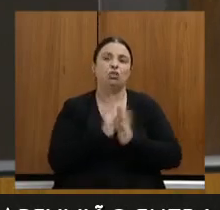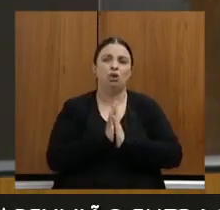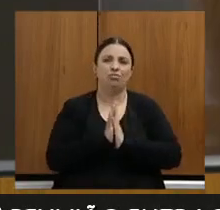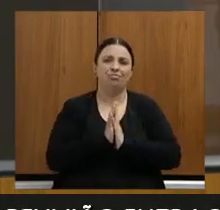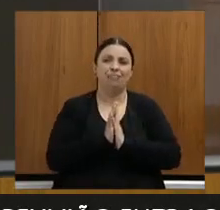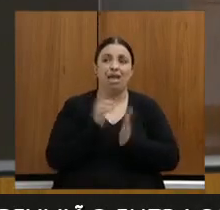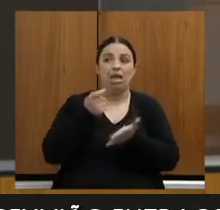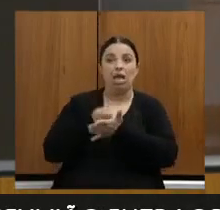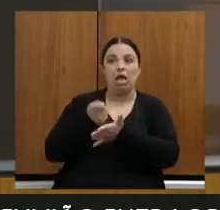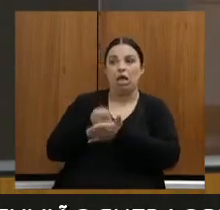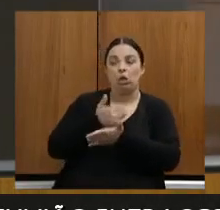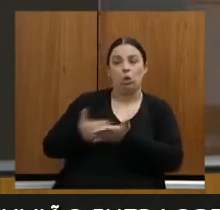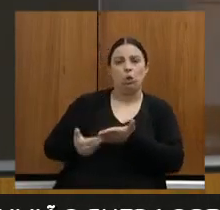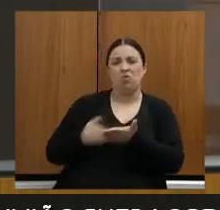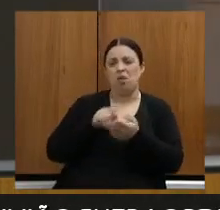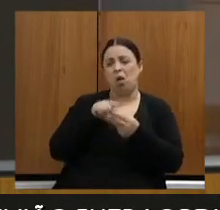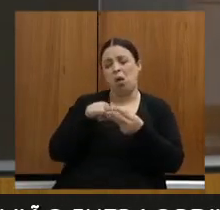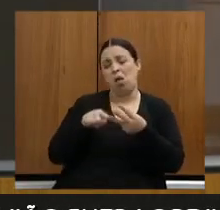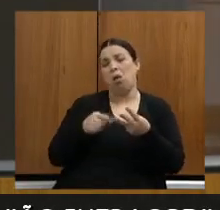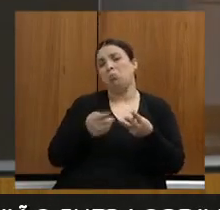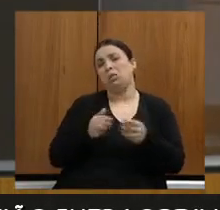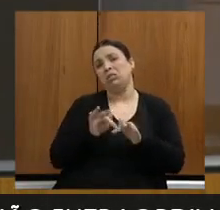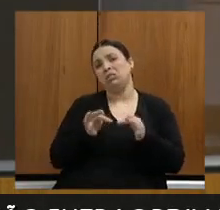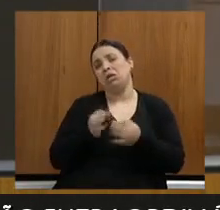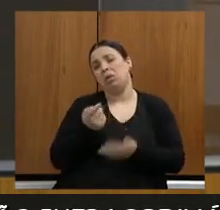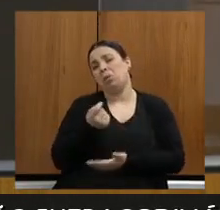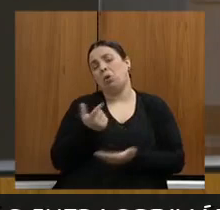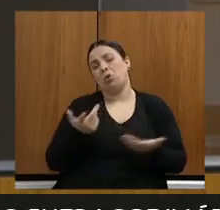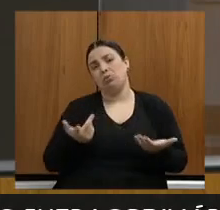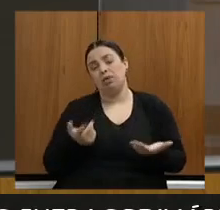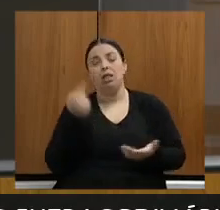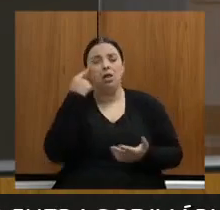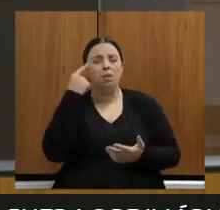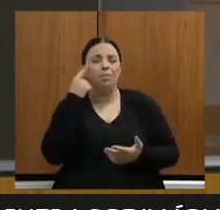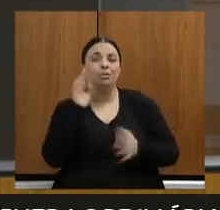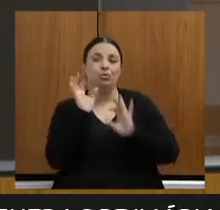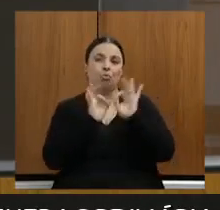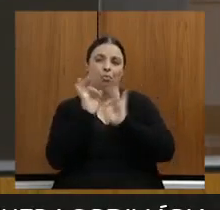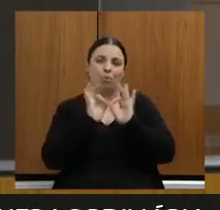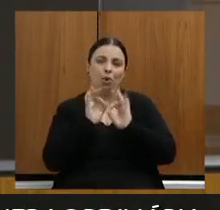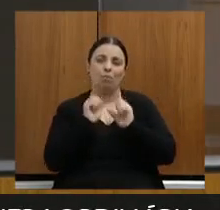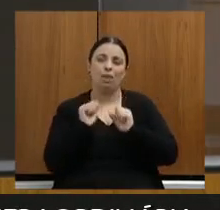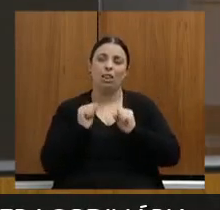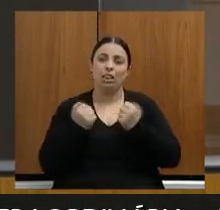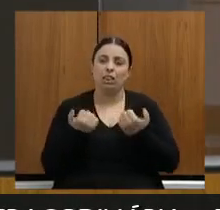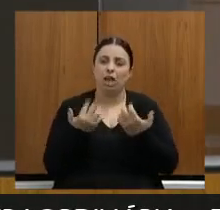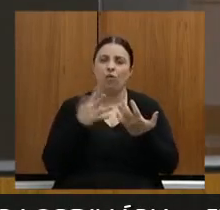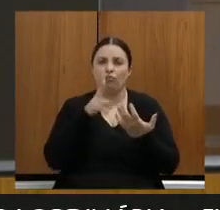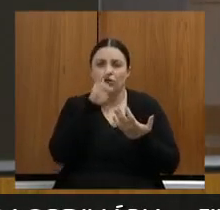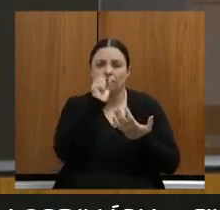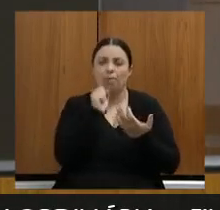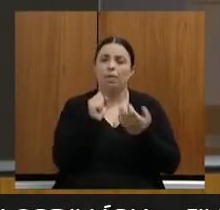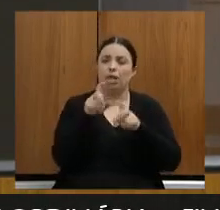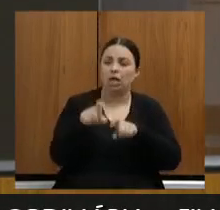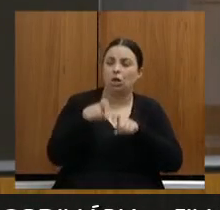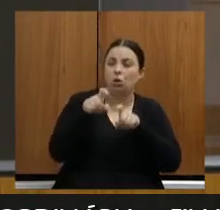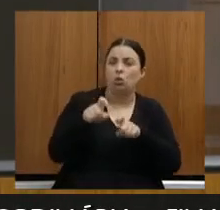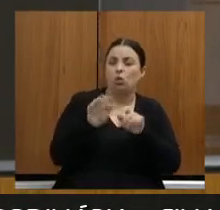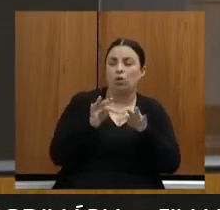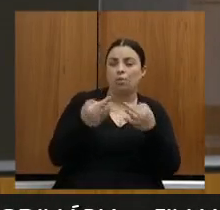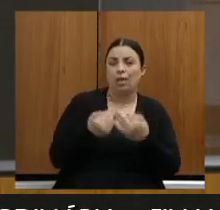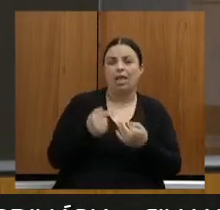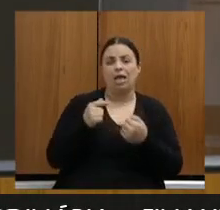Então temos que um programa Estadual de fortalecimento da Agricultura Familiar que leva em consideração